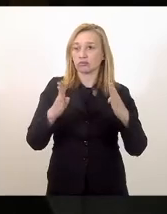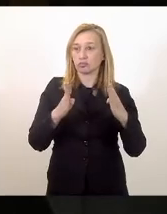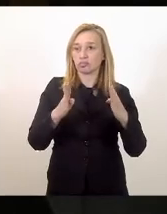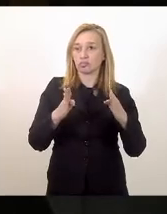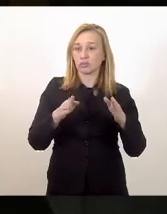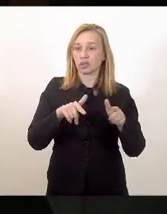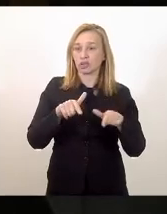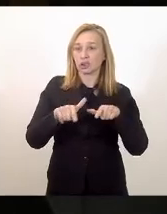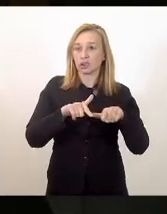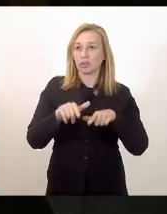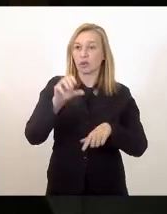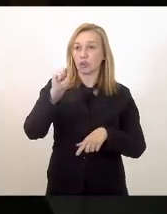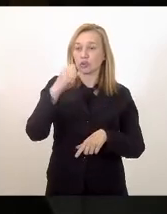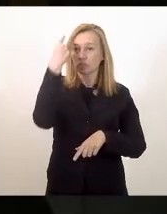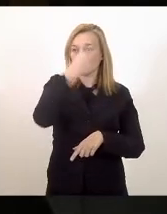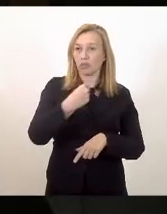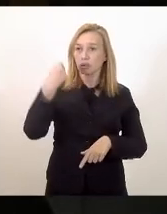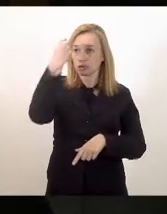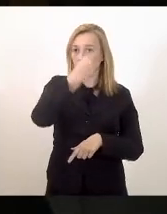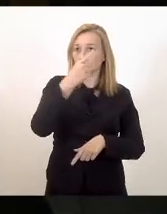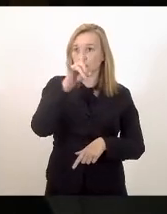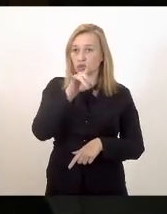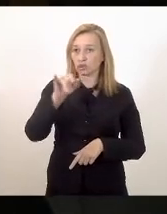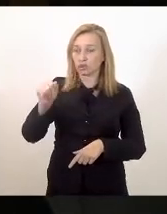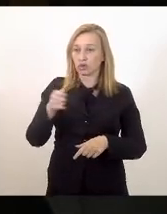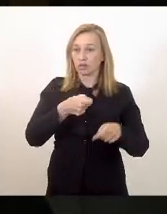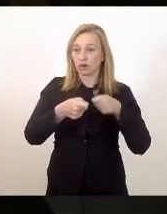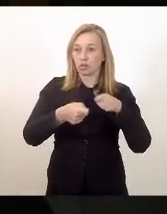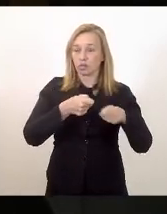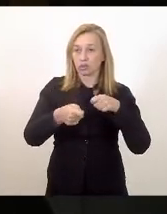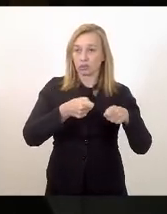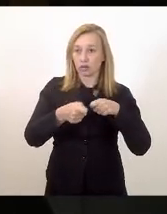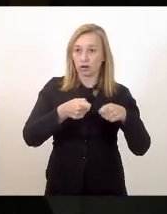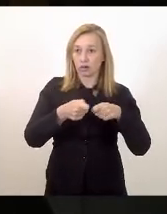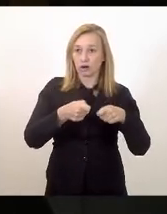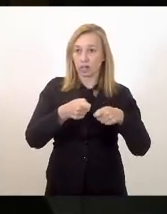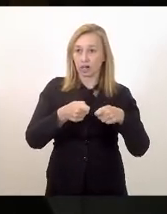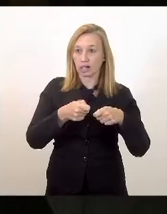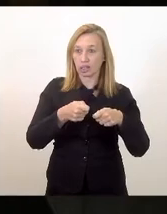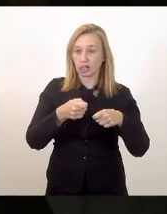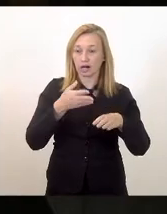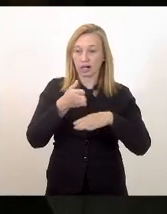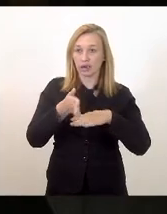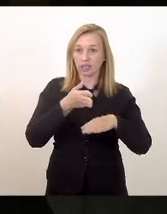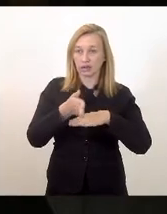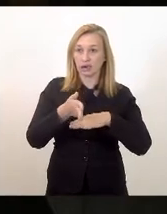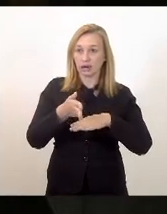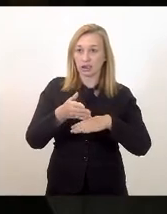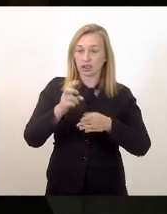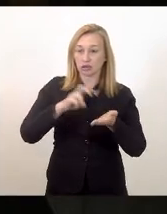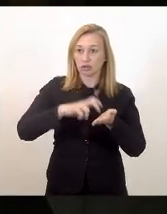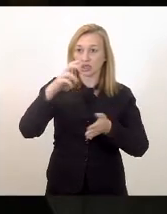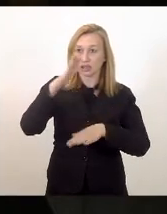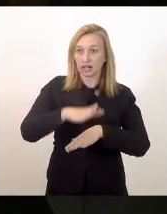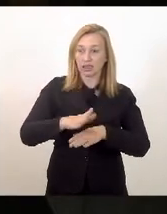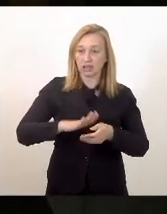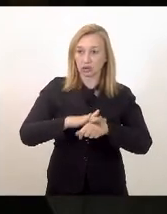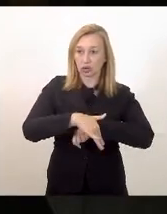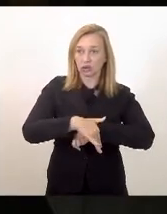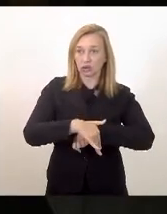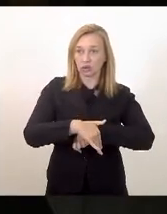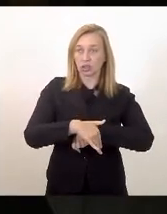trabalha 8 horas por dia. Para controlar a entrada dos 3 turnos, tem que ter profissionais dedicados, no